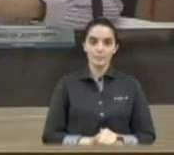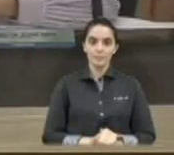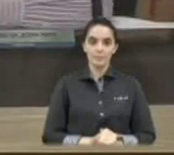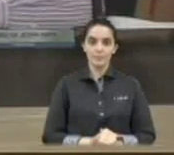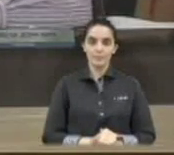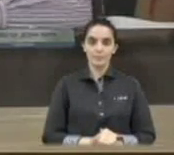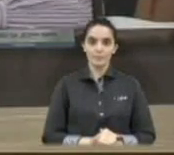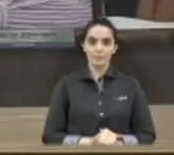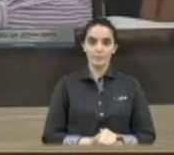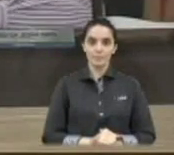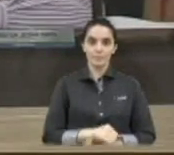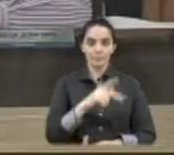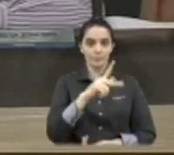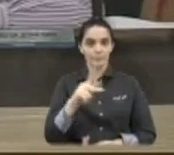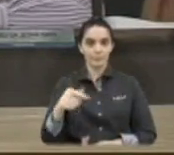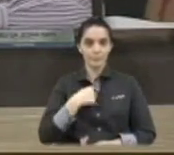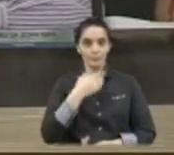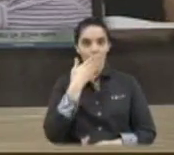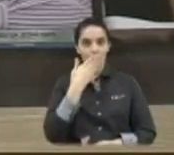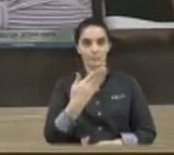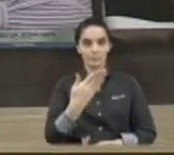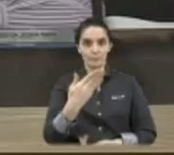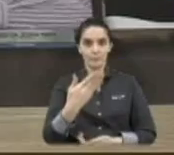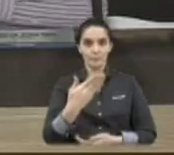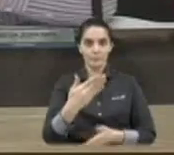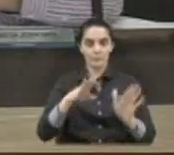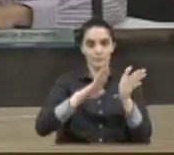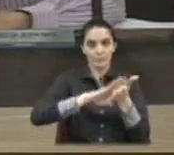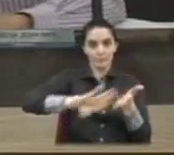Senhor presidente, eu peço a retirada da emenda